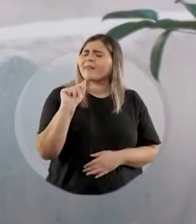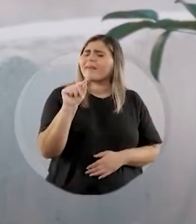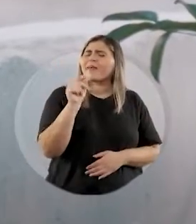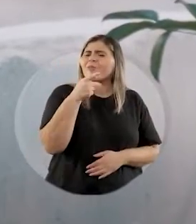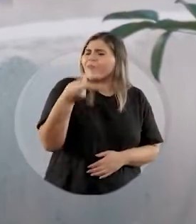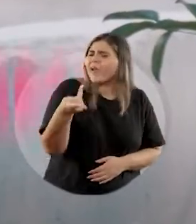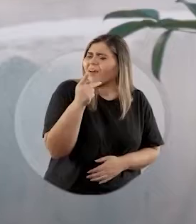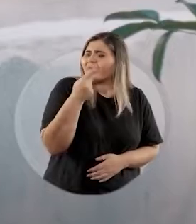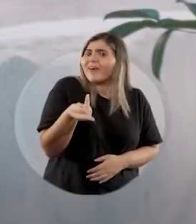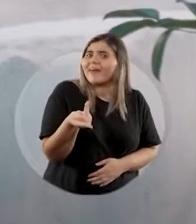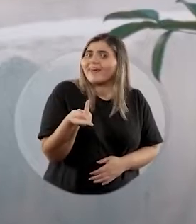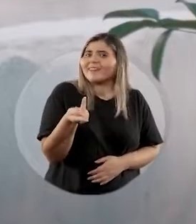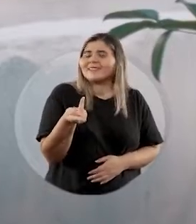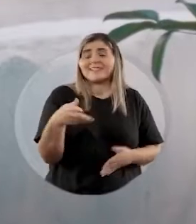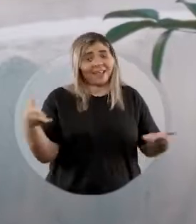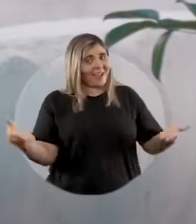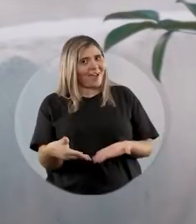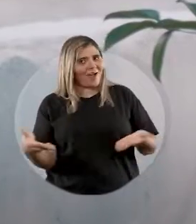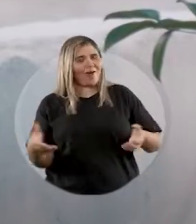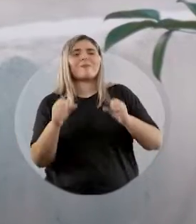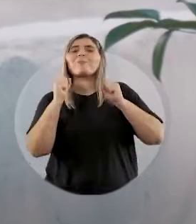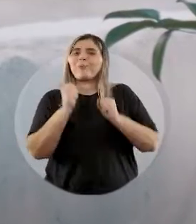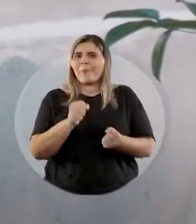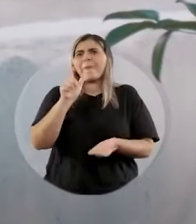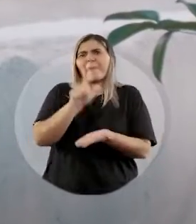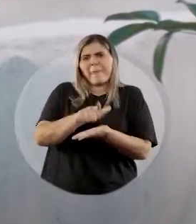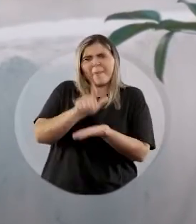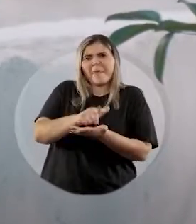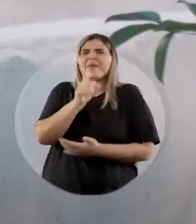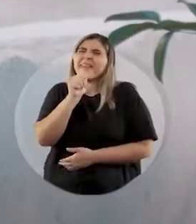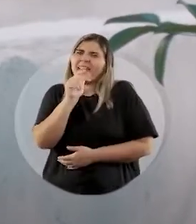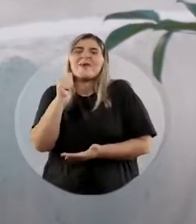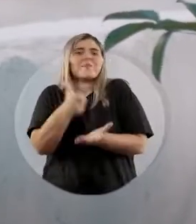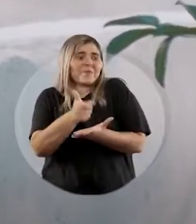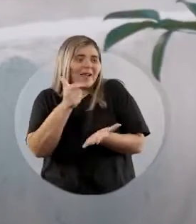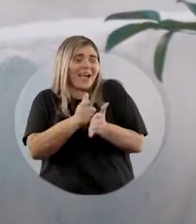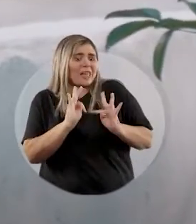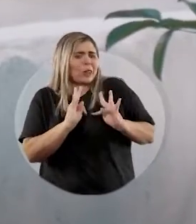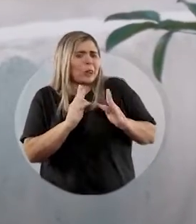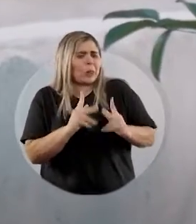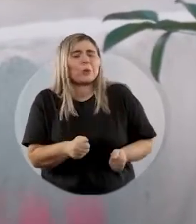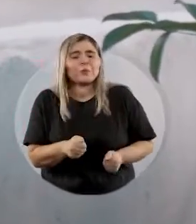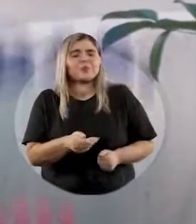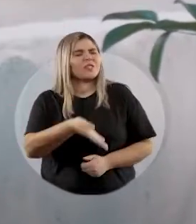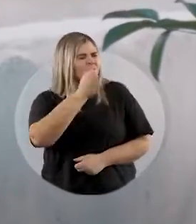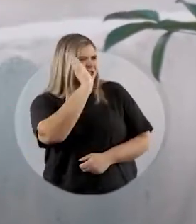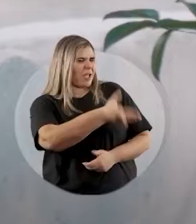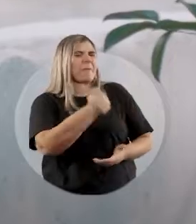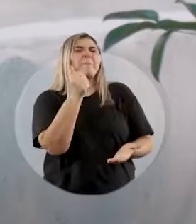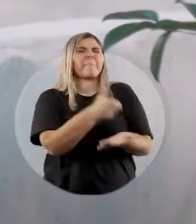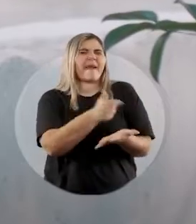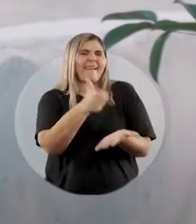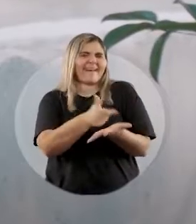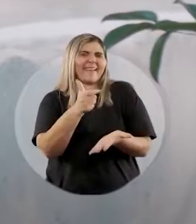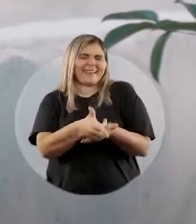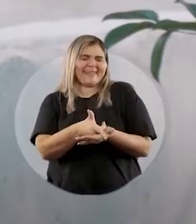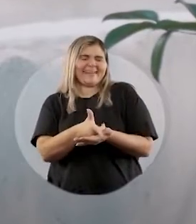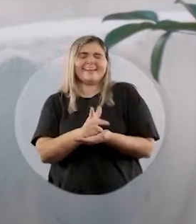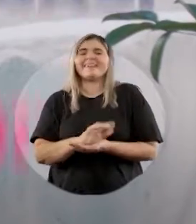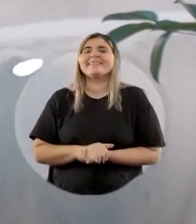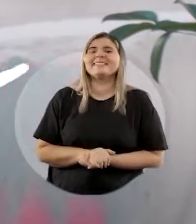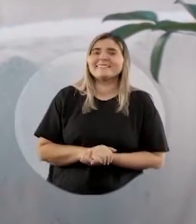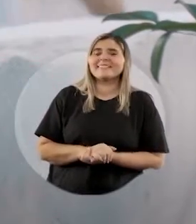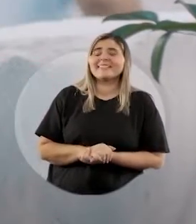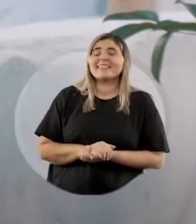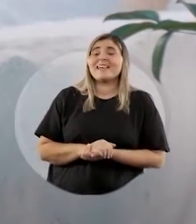Diga logo, quem? A chance da comadre pagar as contas atrasadas da Cagepa, tudo! Minhas contas já estão tudo pagas,